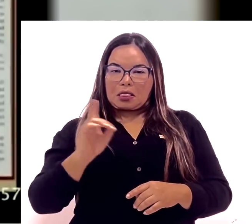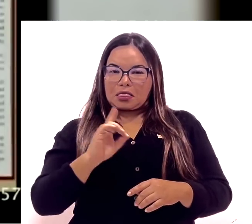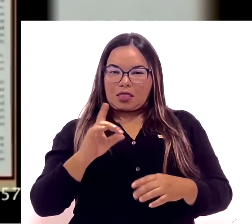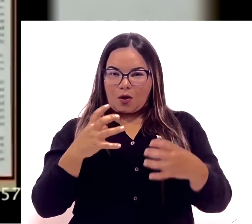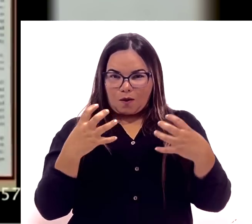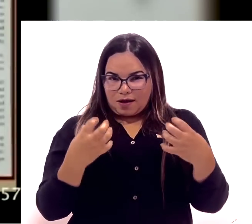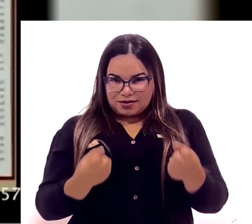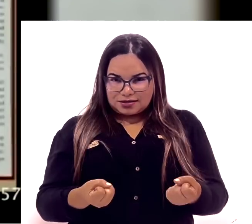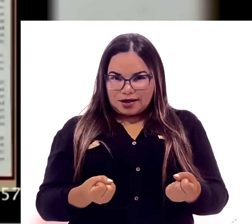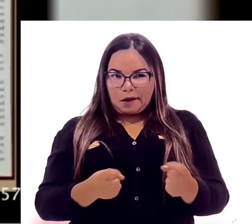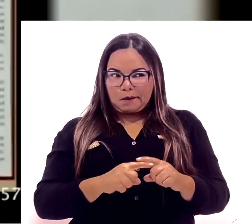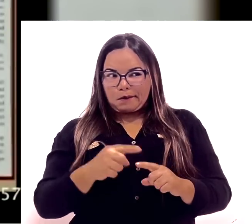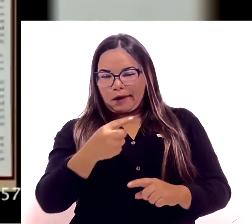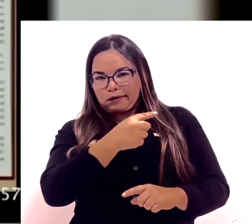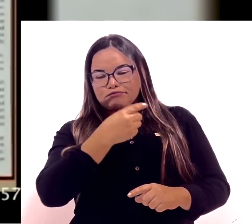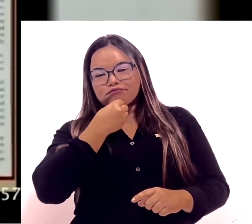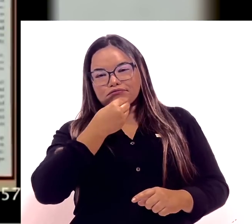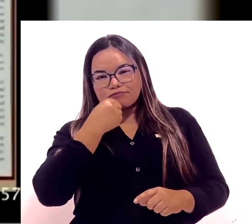sede dos jesuítas.